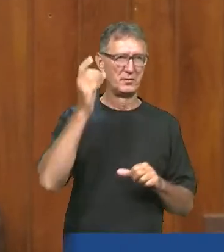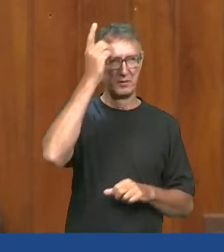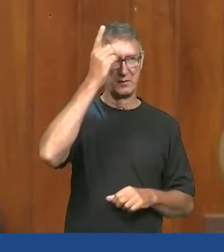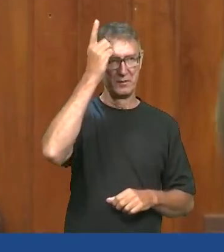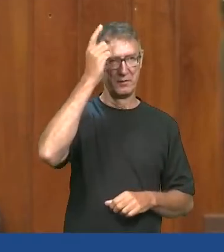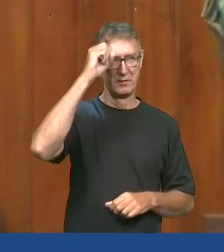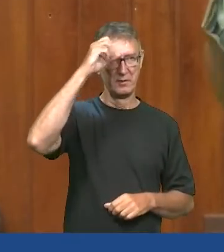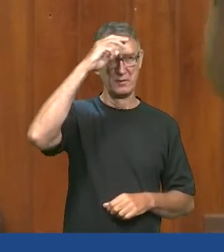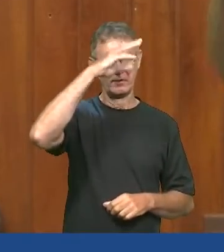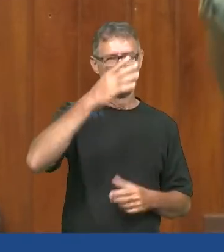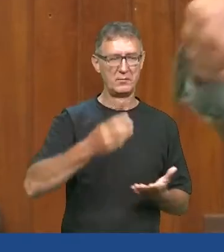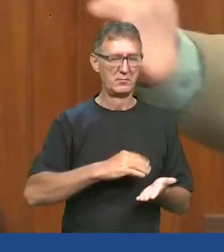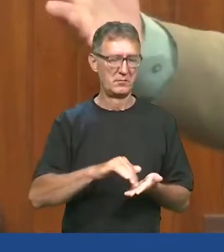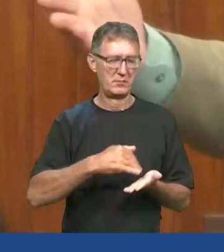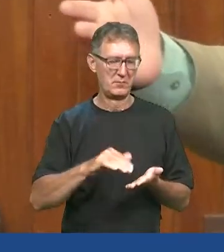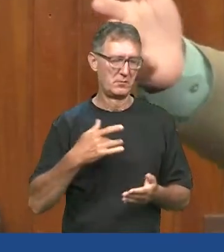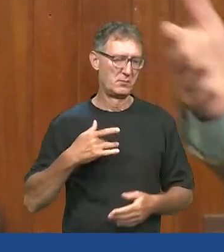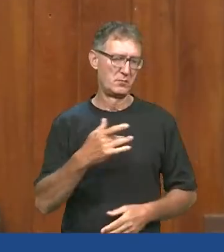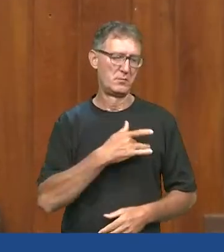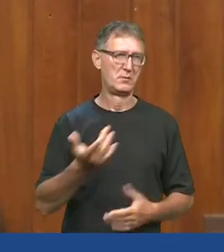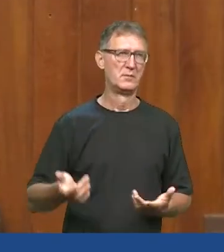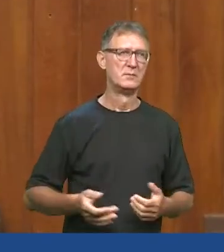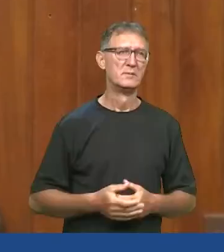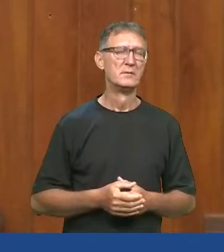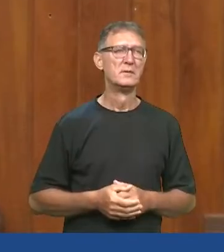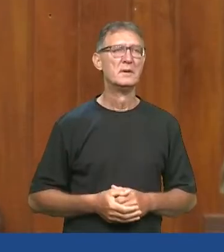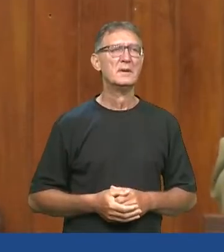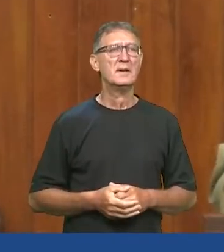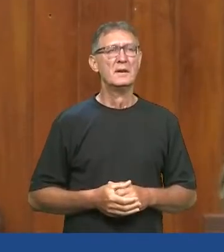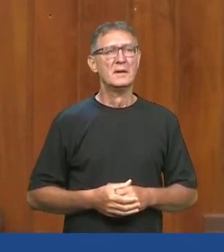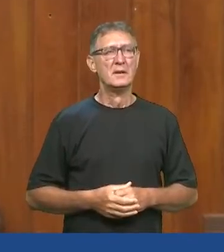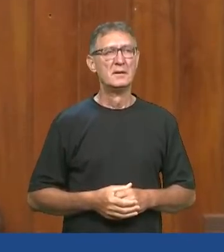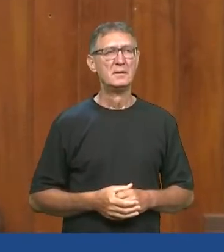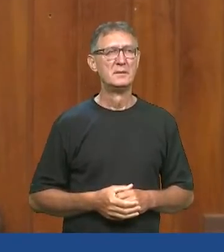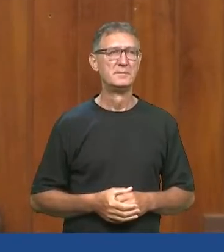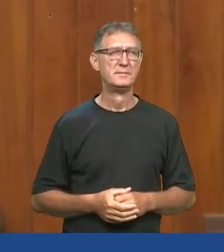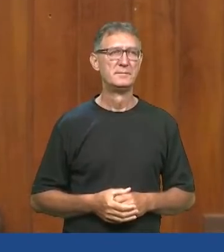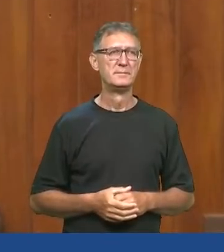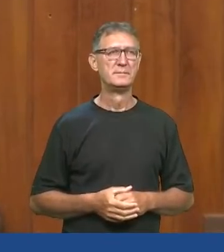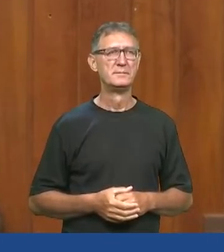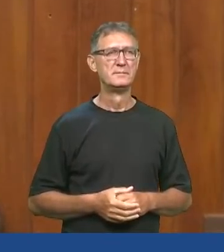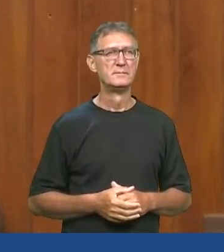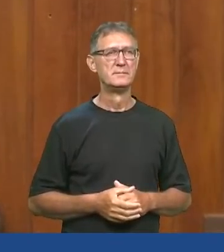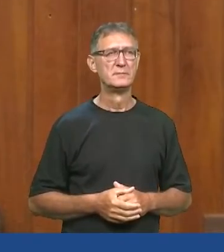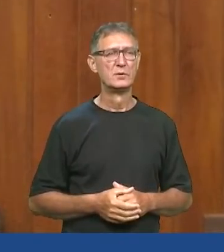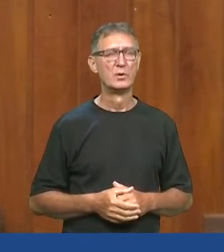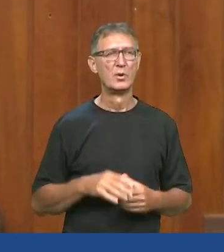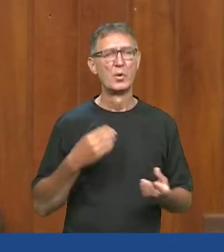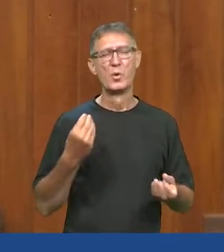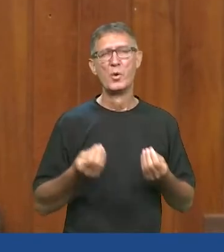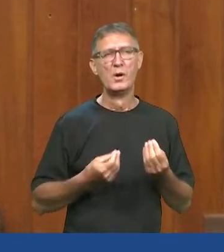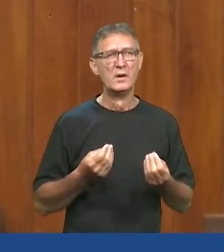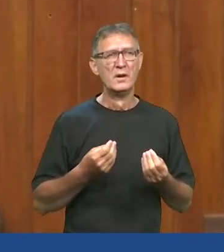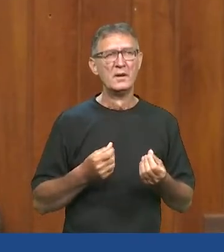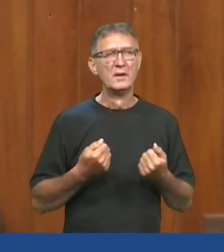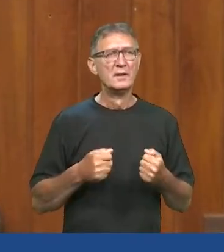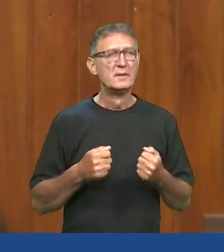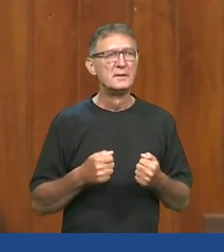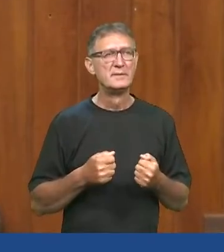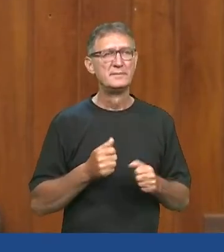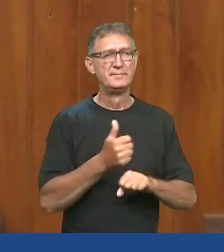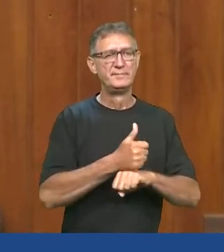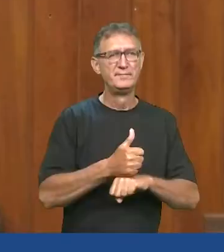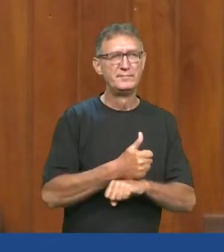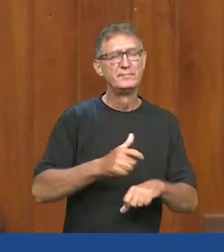atual secretário da Saúde. Como é que você não reconhece os